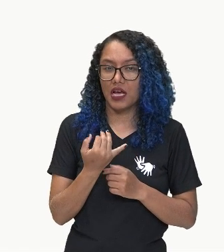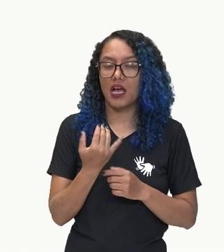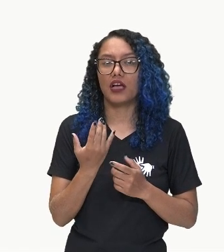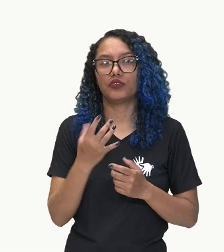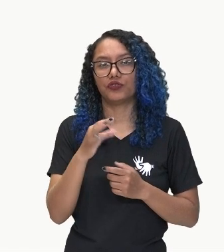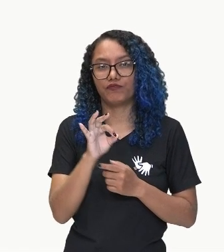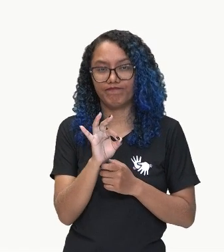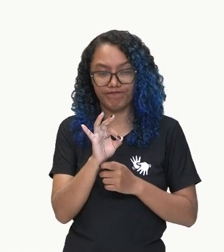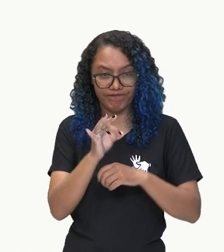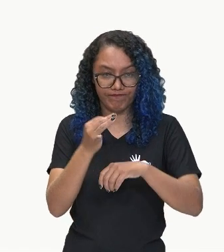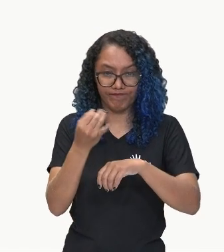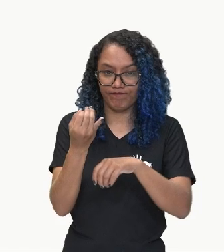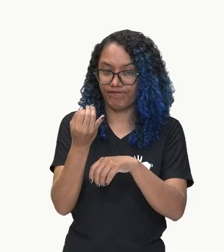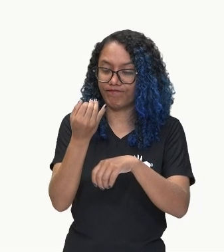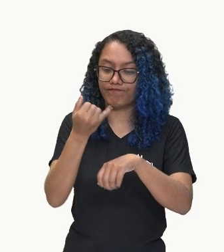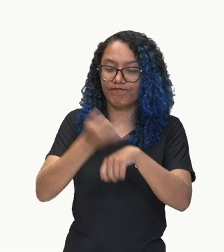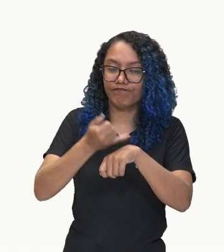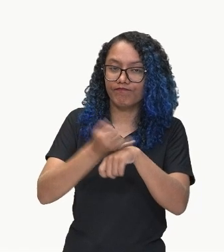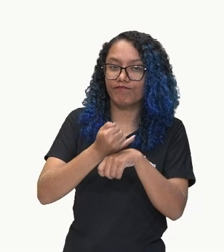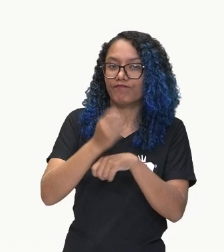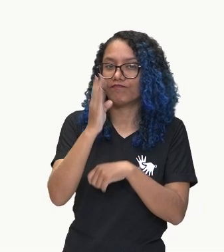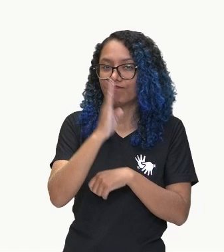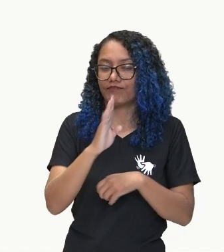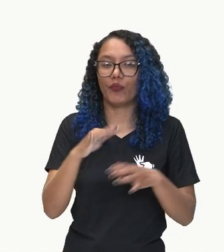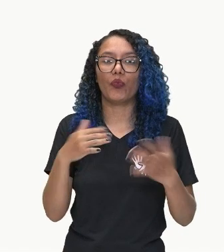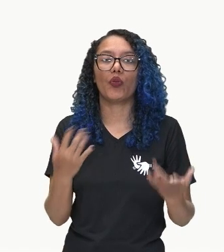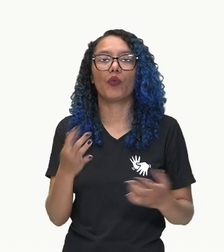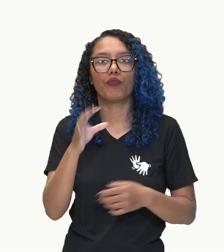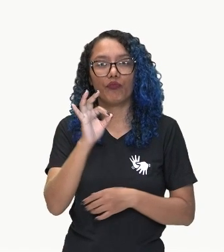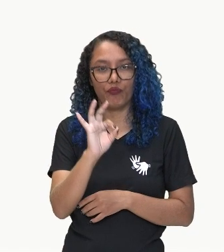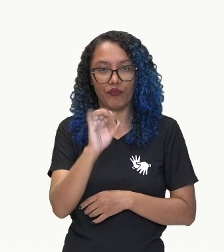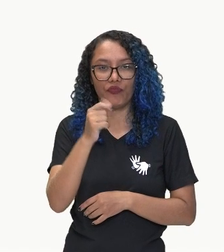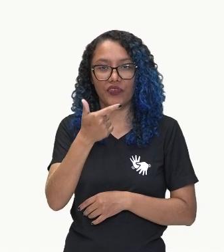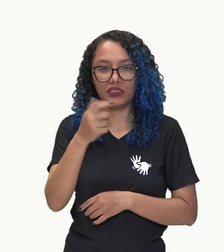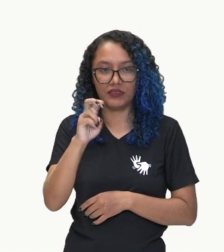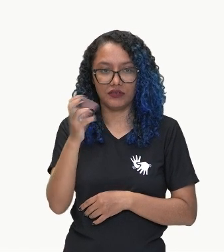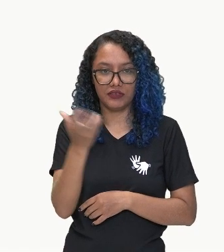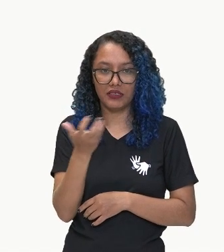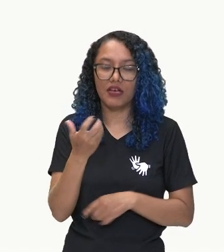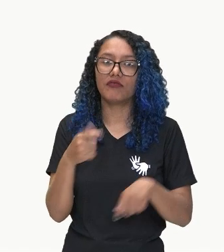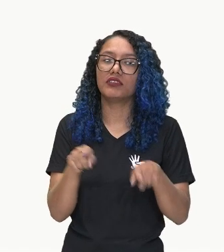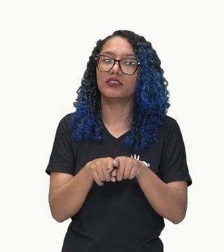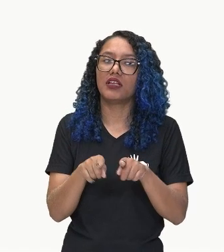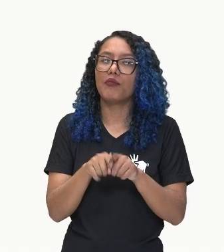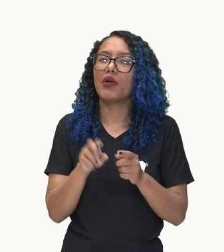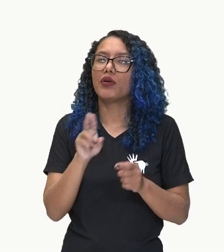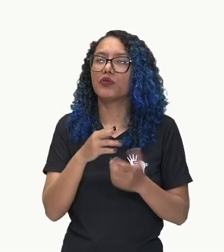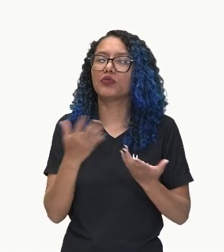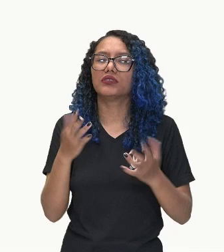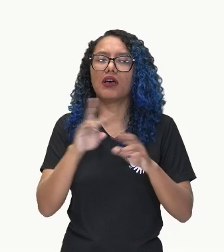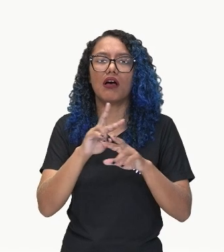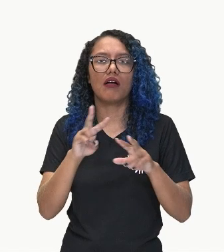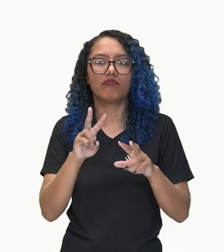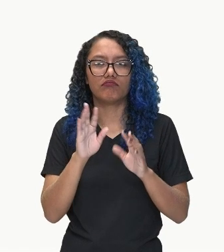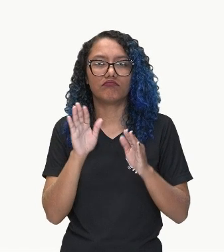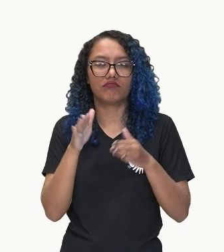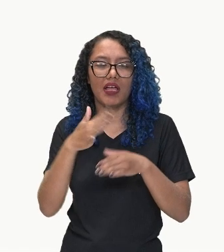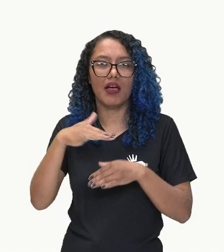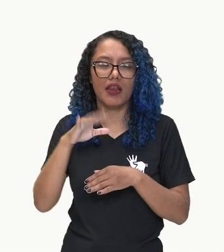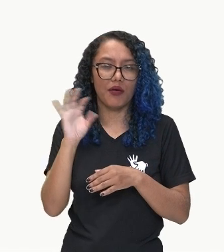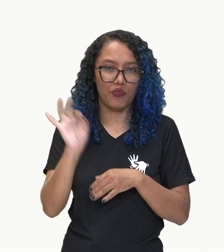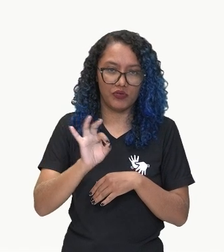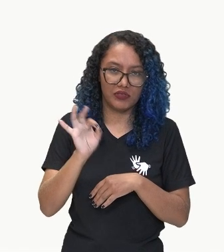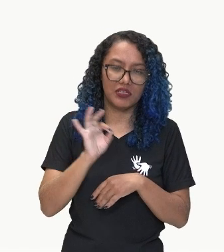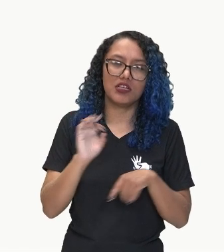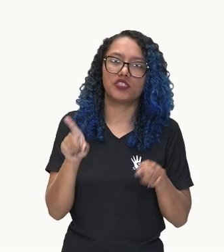25 centavos, e também aparece na parte de porcentagem, não é? E aqui, se você perceber